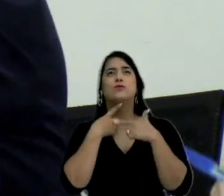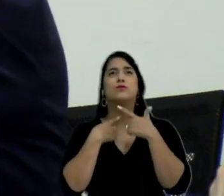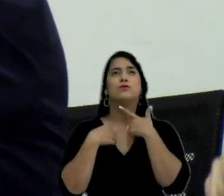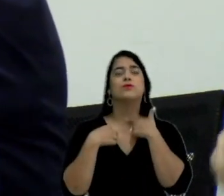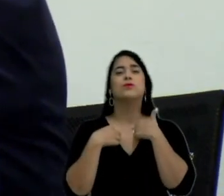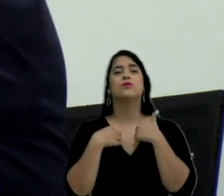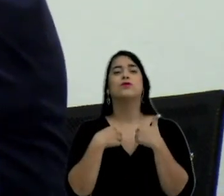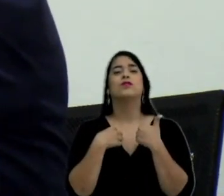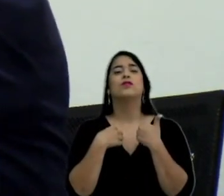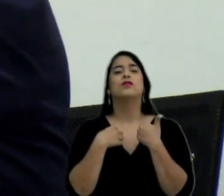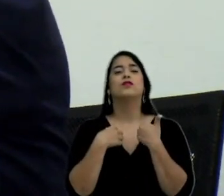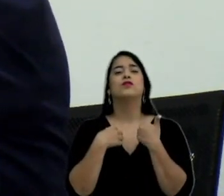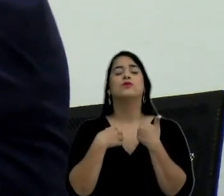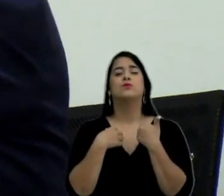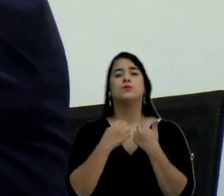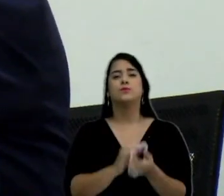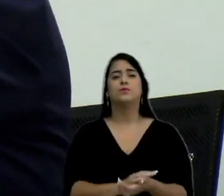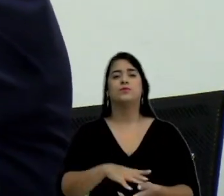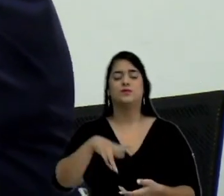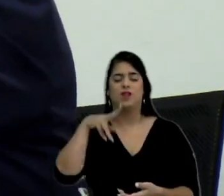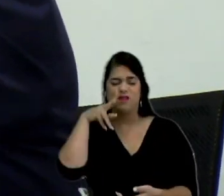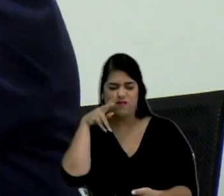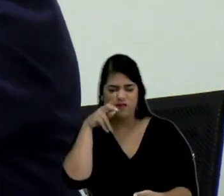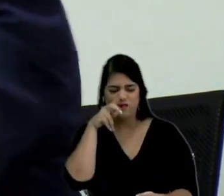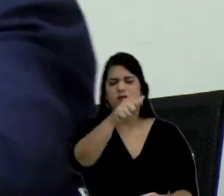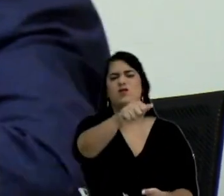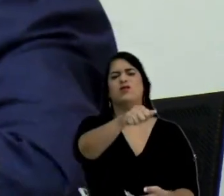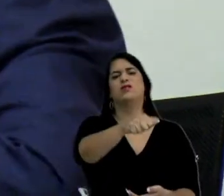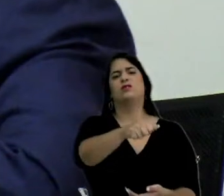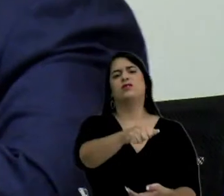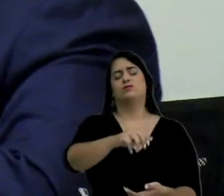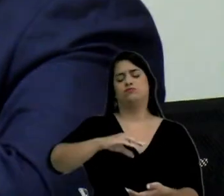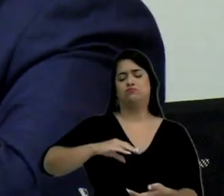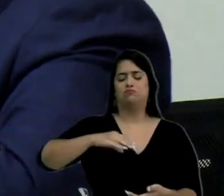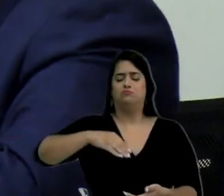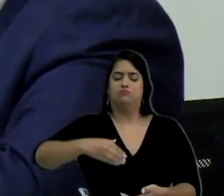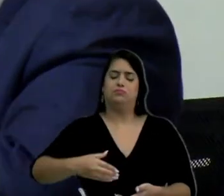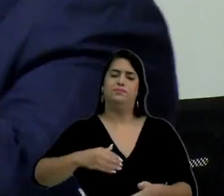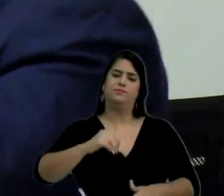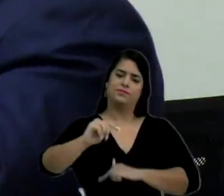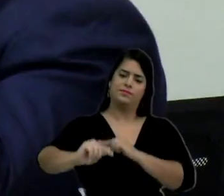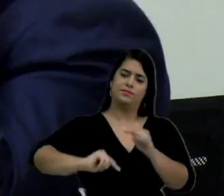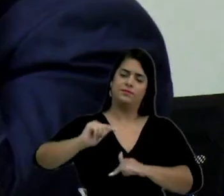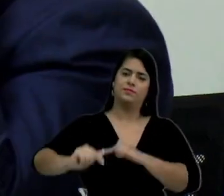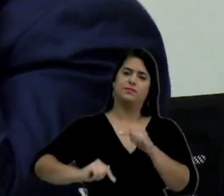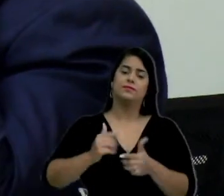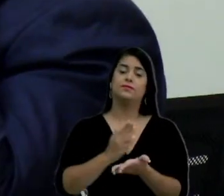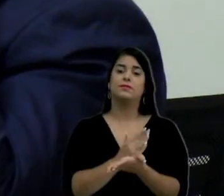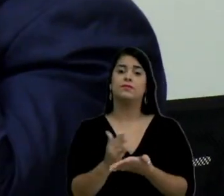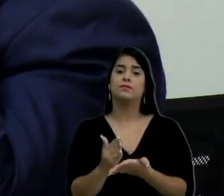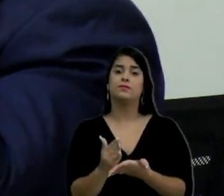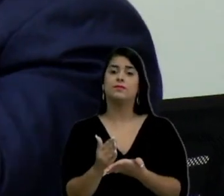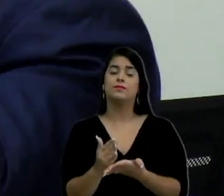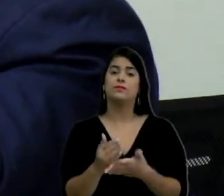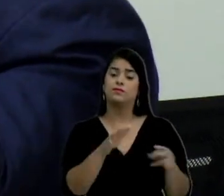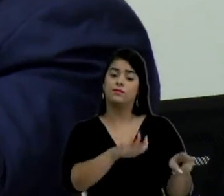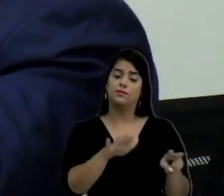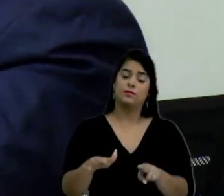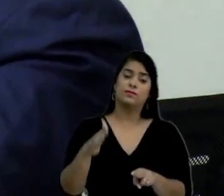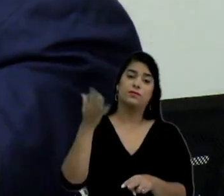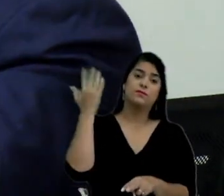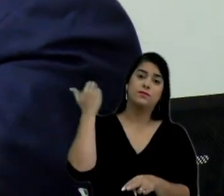muita sede muita vontade muita fome de trabalhar Luca batité começou na última semana